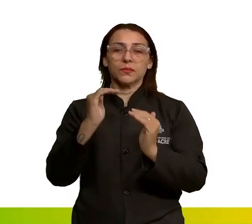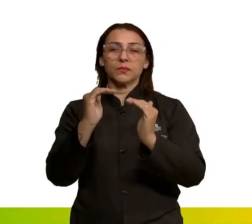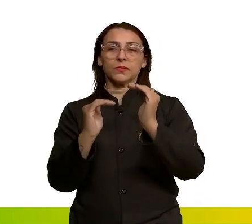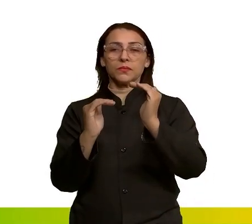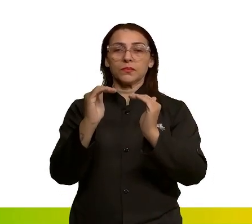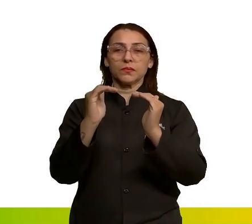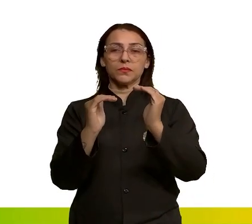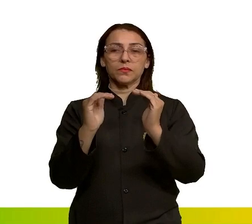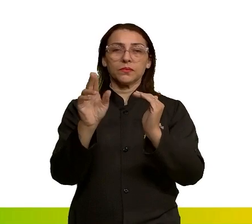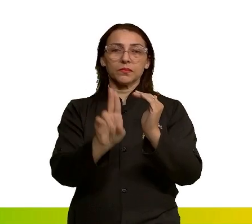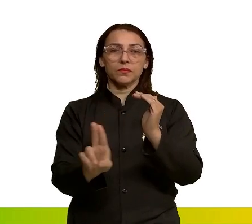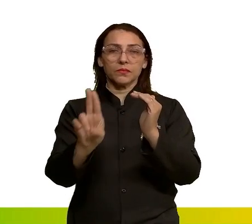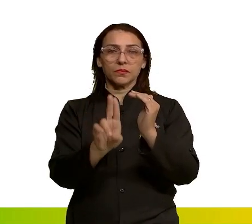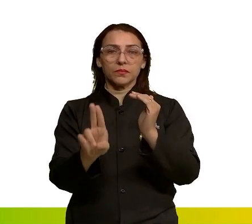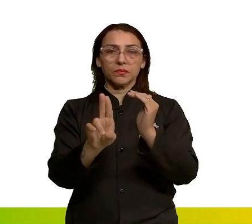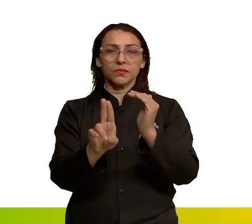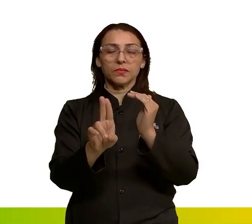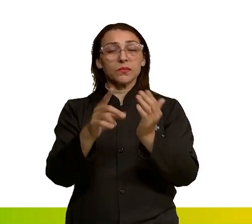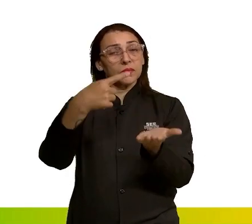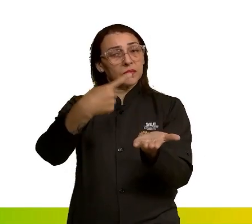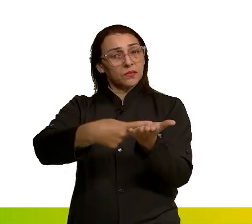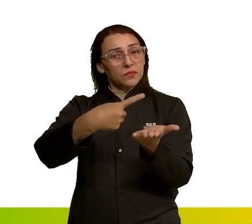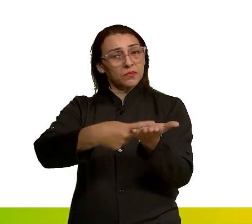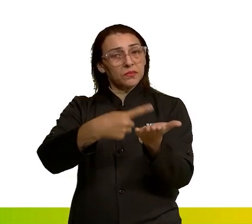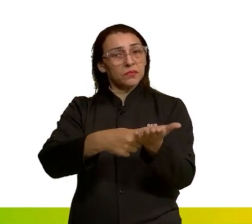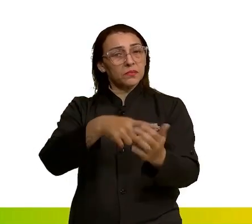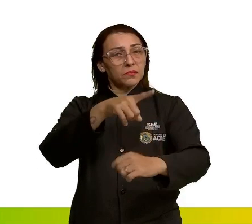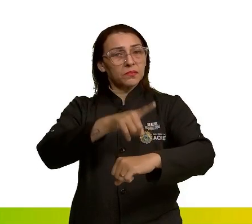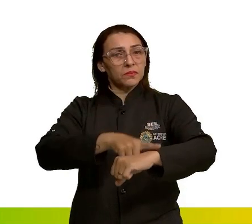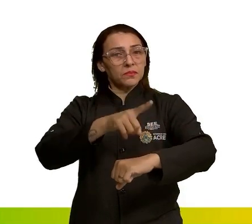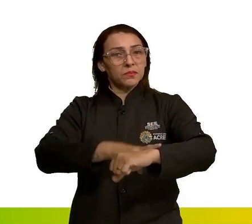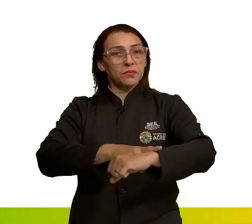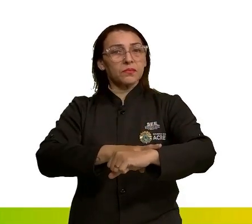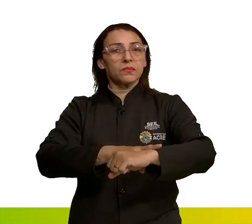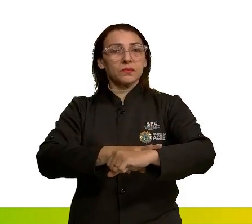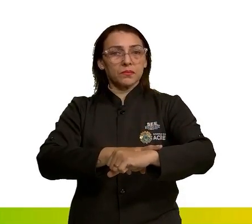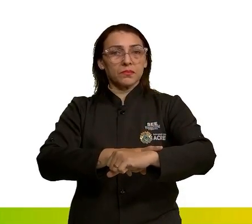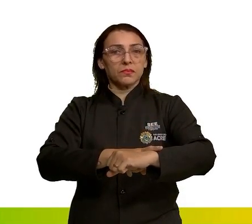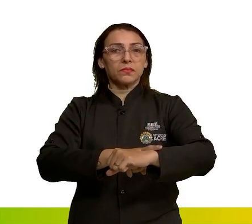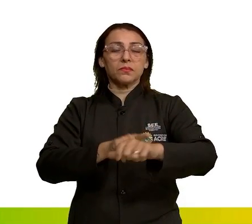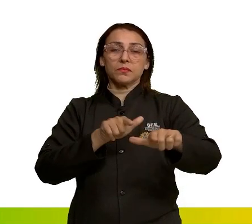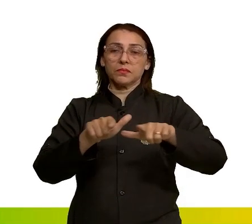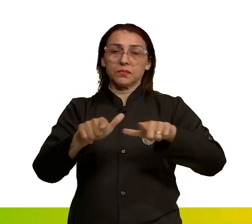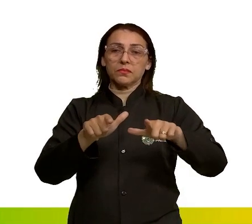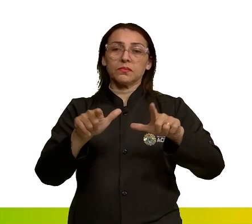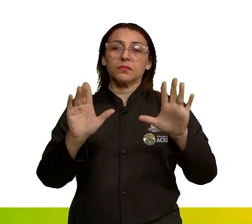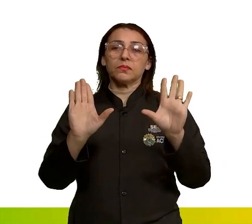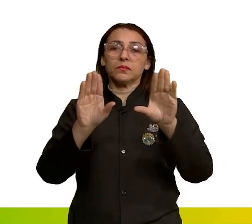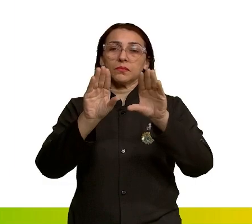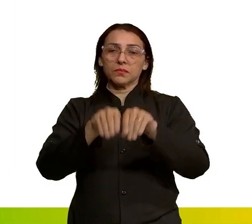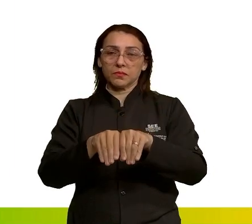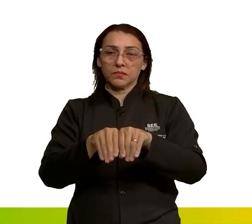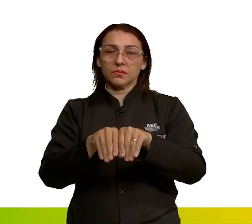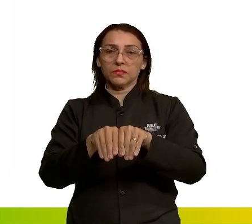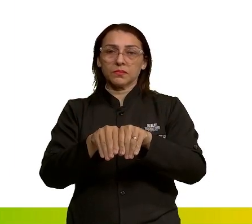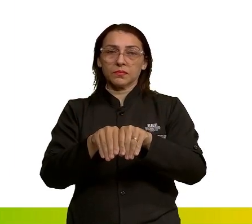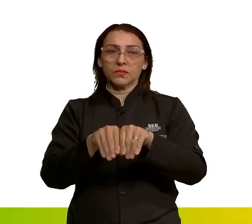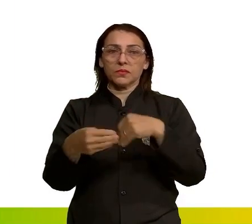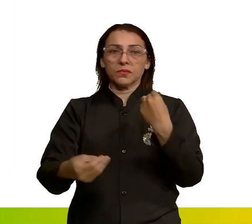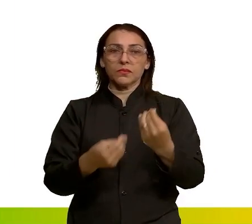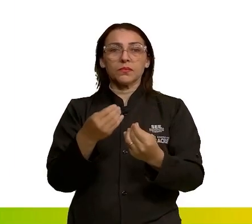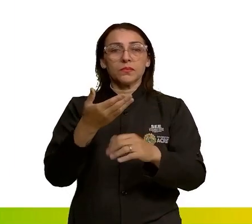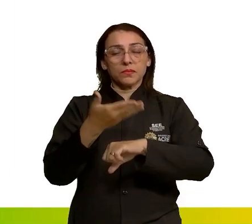no uso. Ou seja, combinar o tempo online com o tempo de atividades offline,